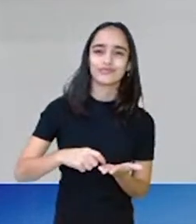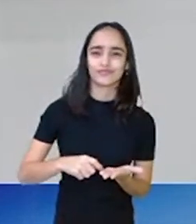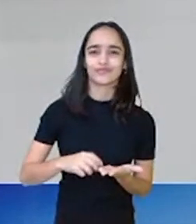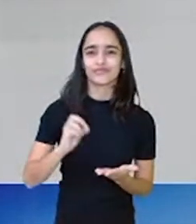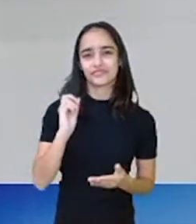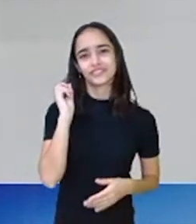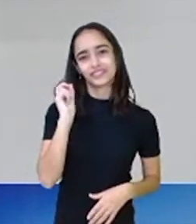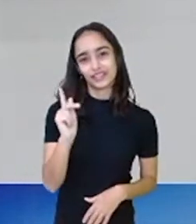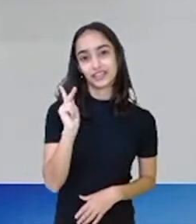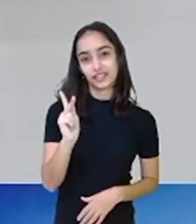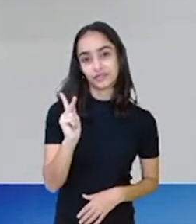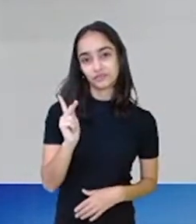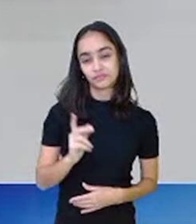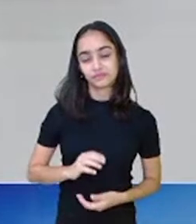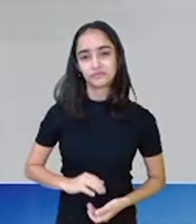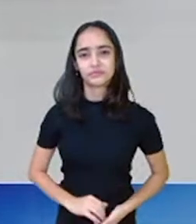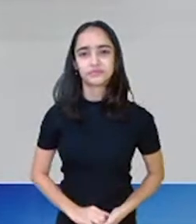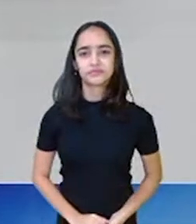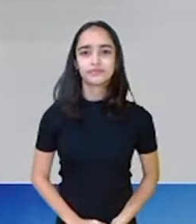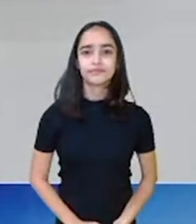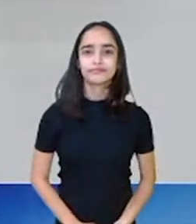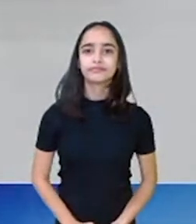da escrita, tá bom?